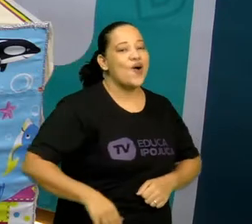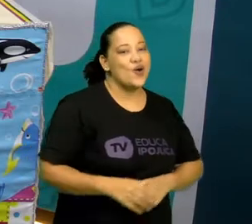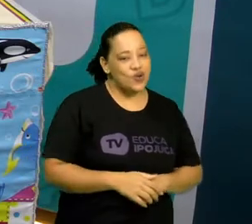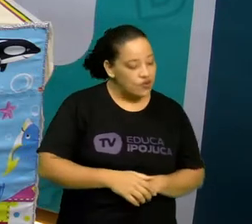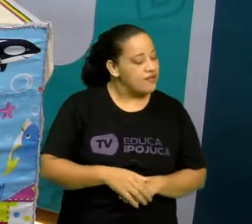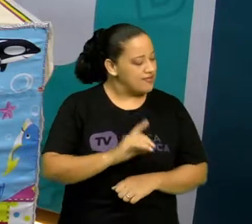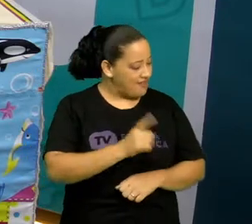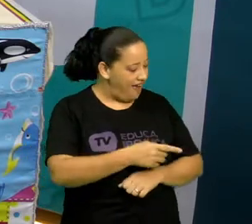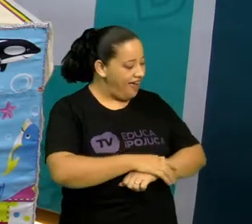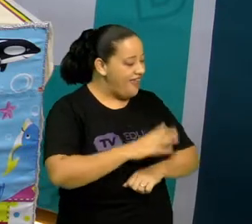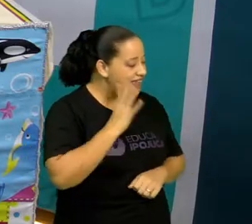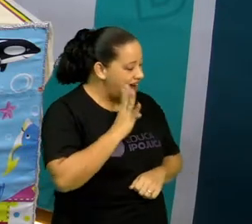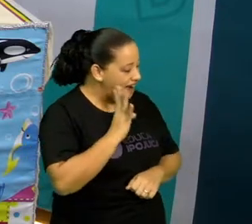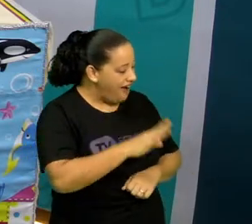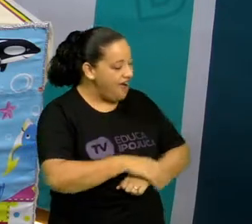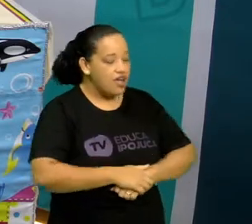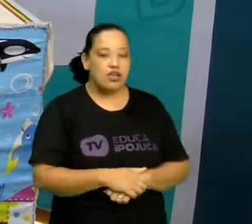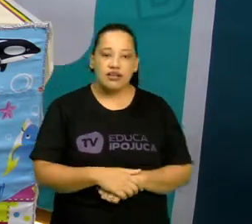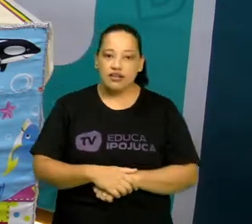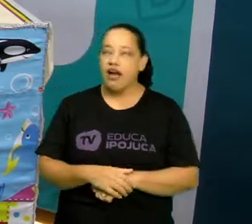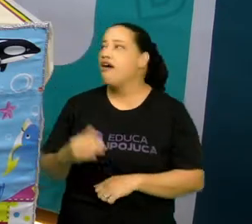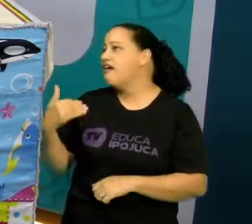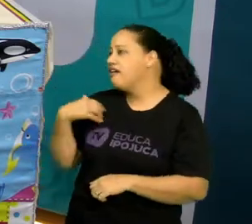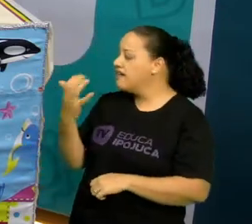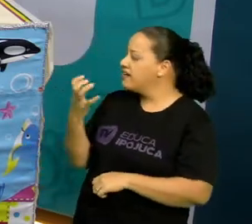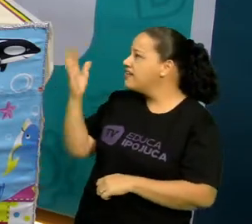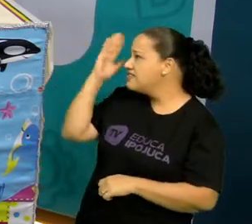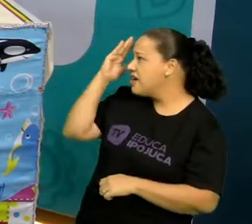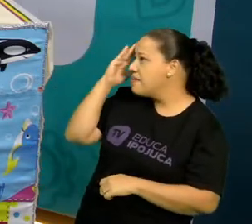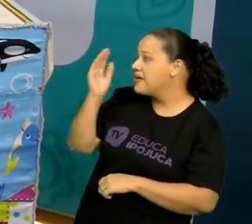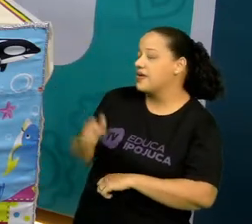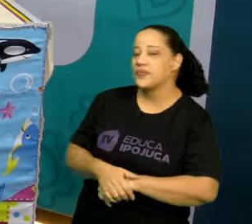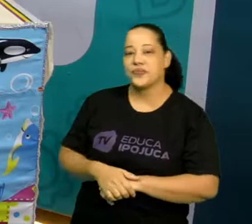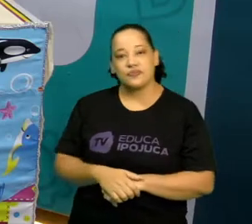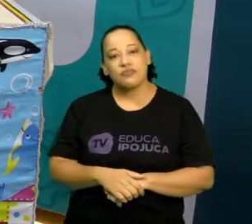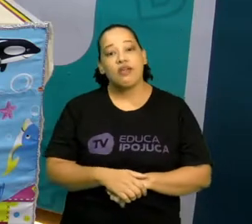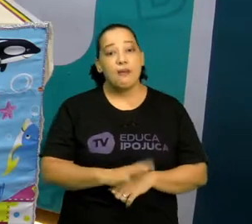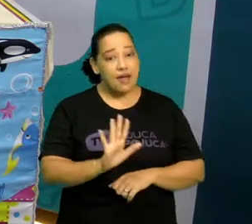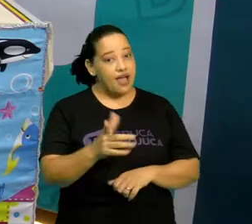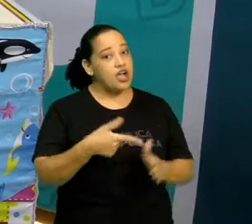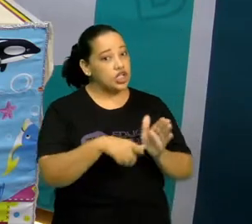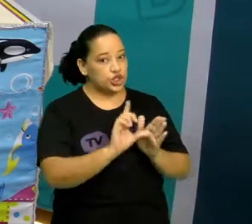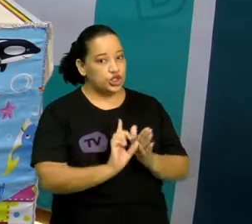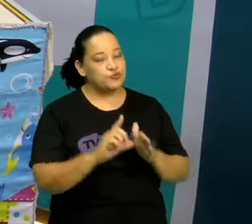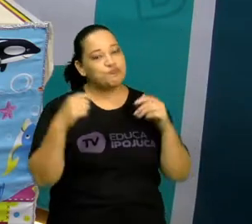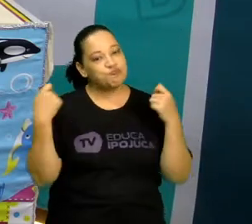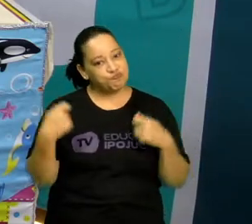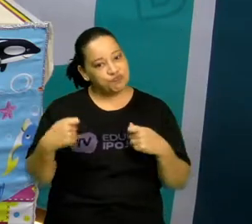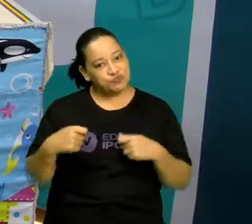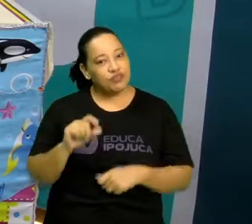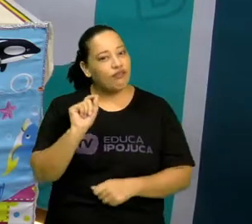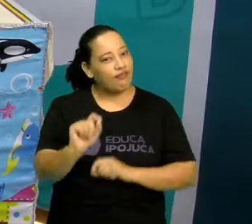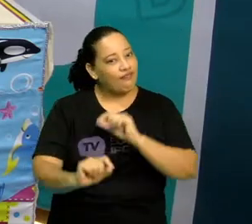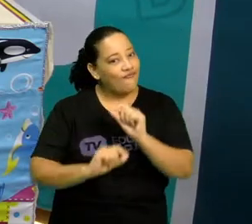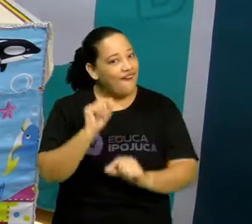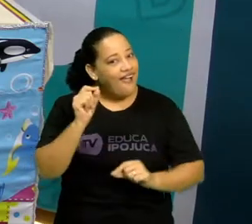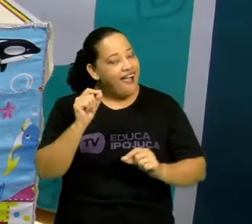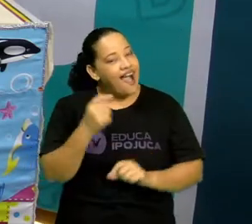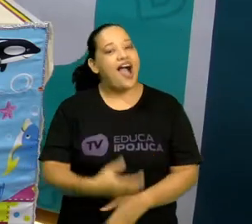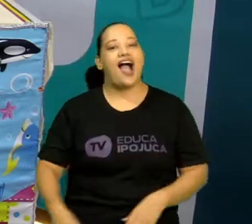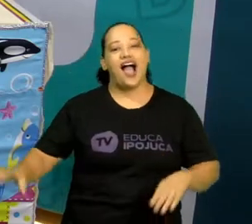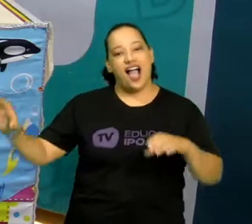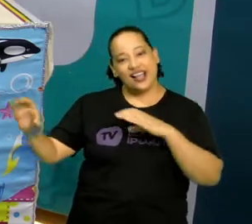quero saber qual é a história. Mas pra gente saber essa história, dona Leiturinha, primeiro a gente vai ouvir aquela música bem legal, não é